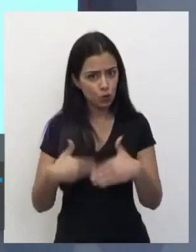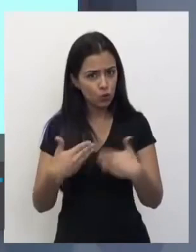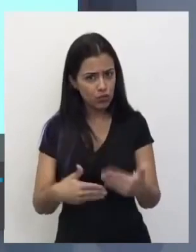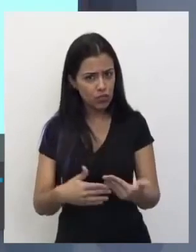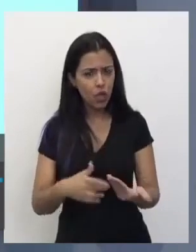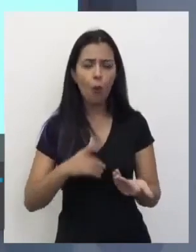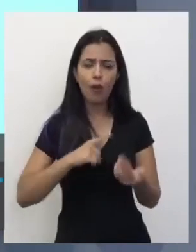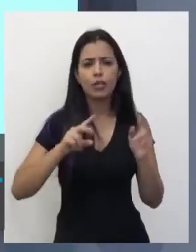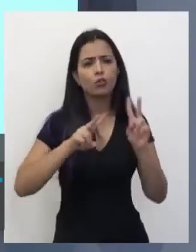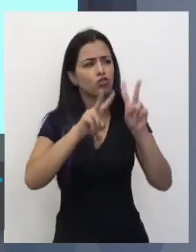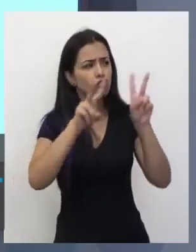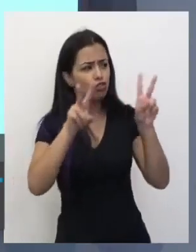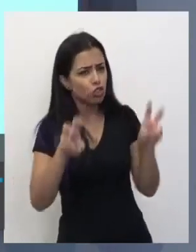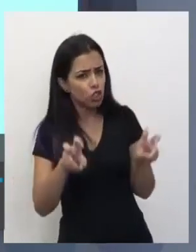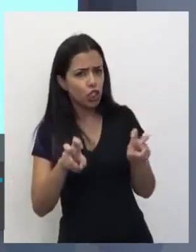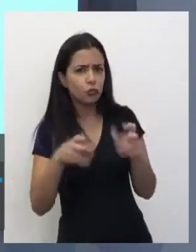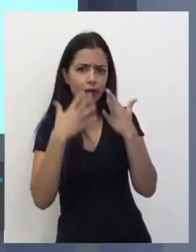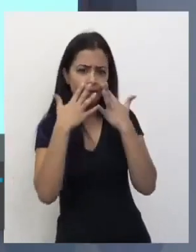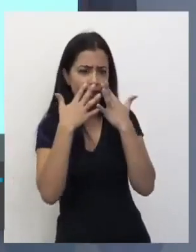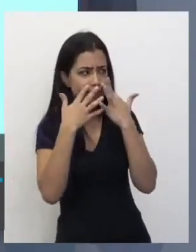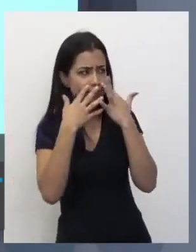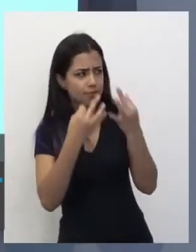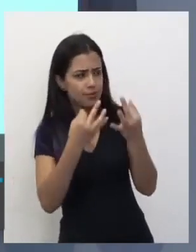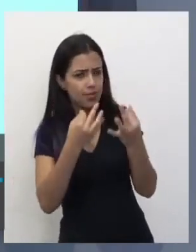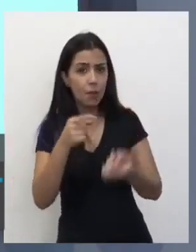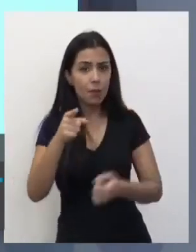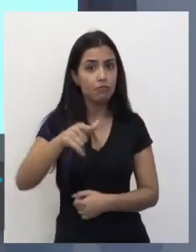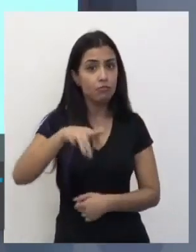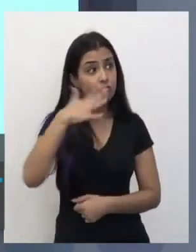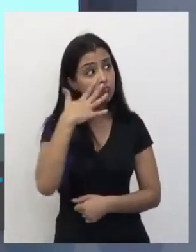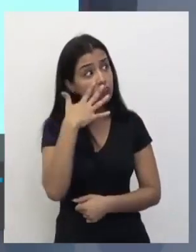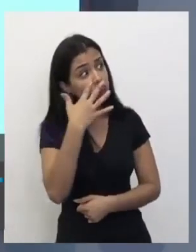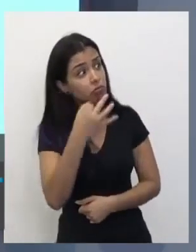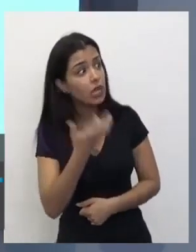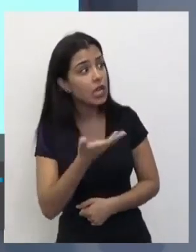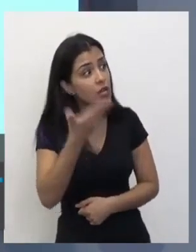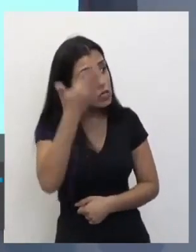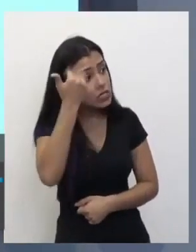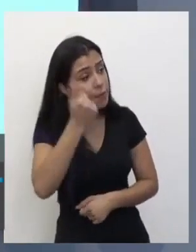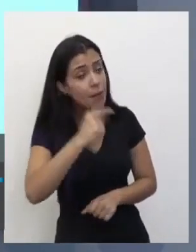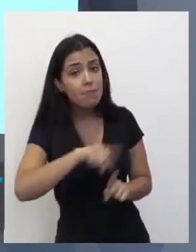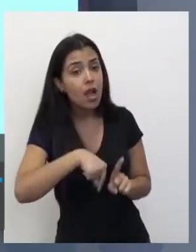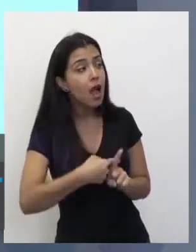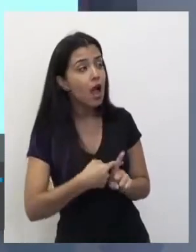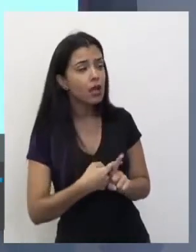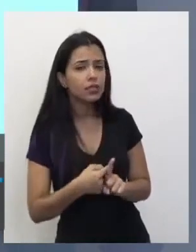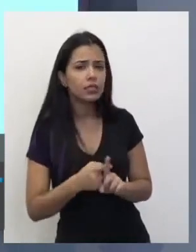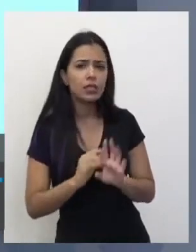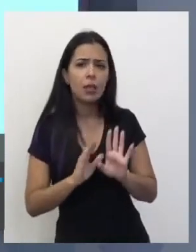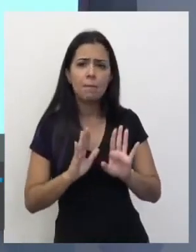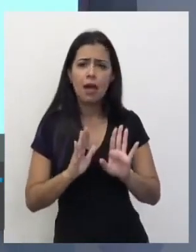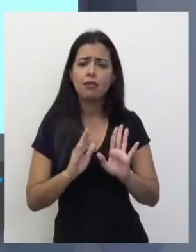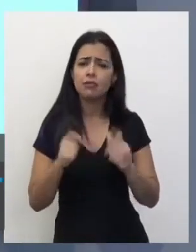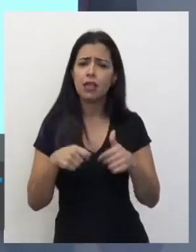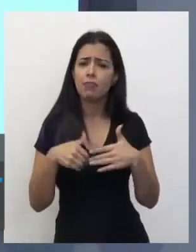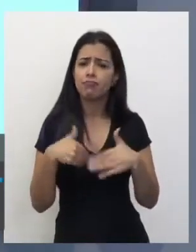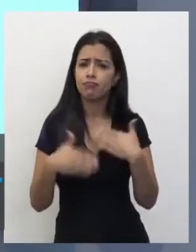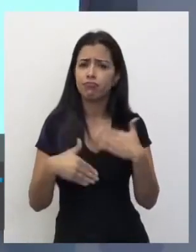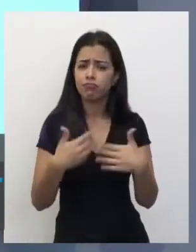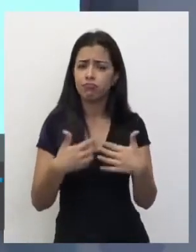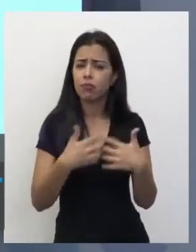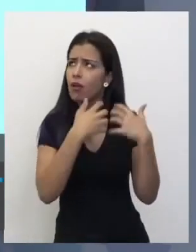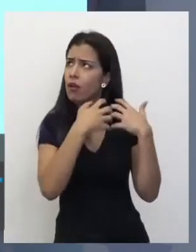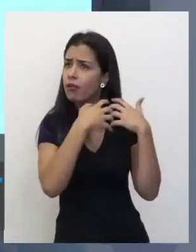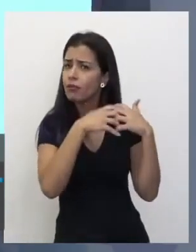bem chamativo, né, para vocês falarem: nossa, eu quero saber um pouco mais. Eu também não coloquei, mas depois nós poderíamos pensar qual seria o título